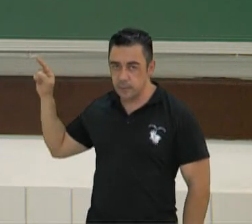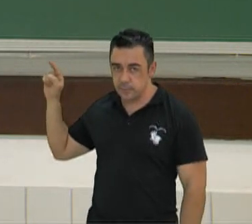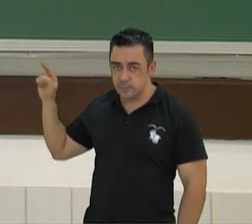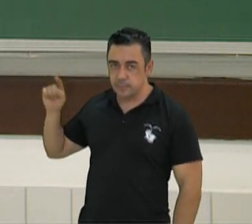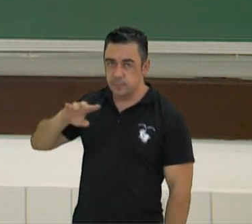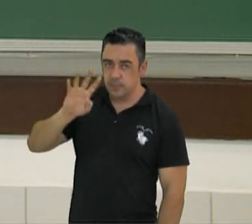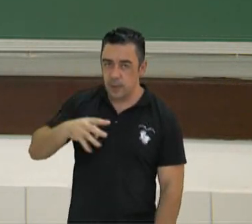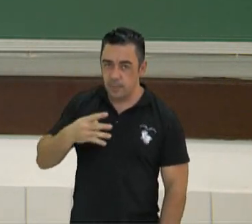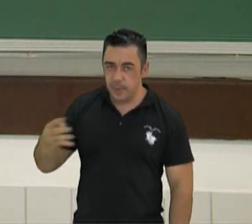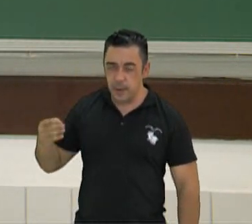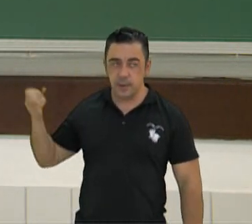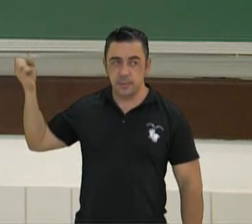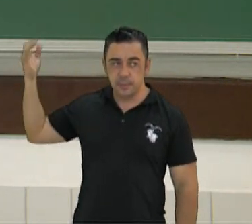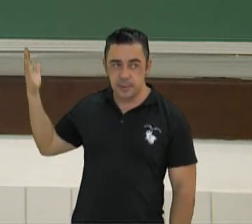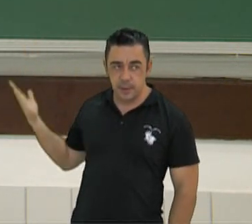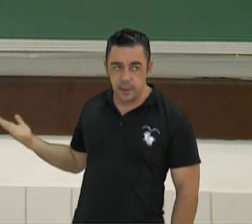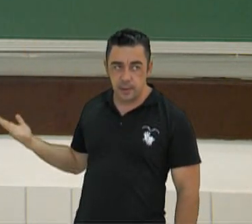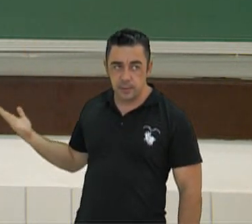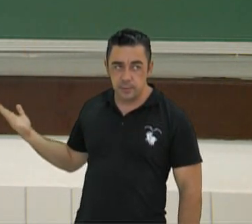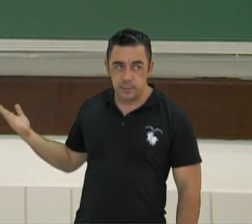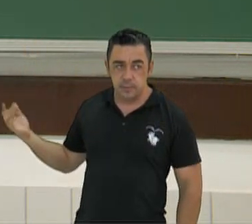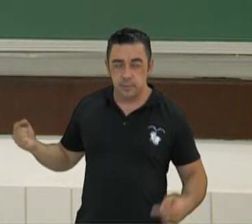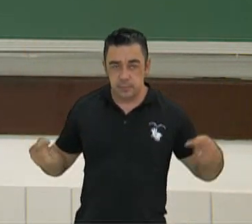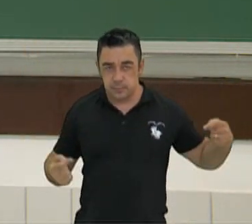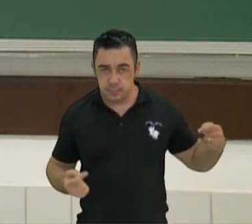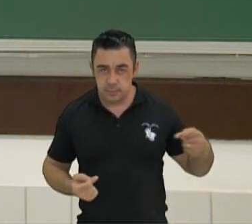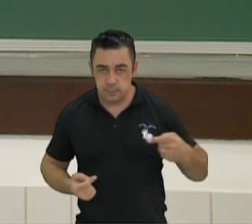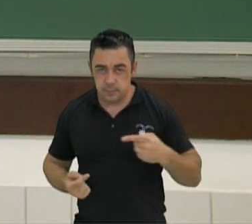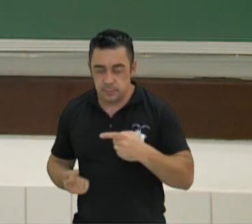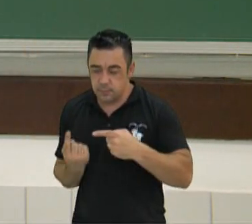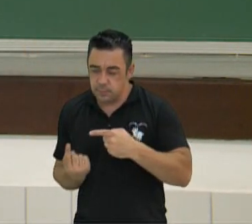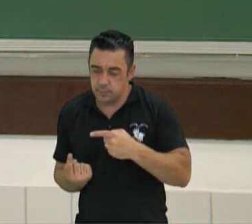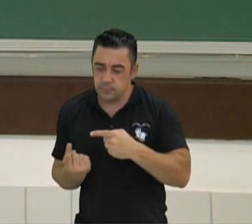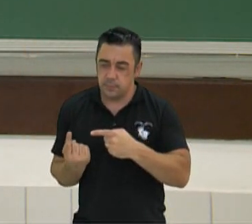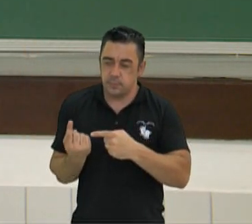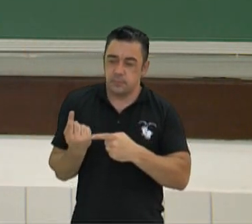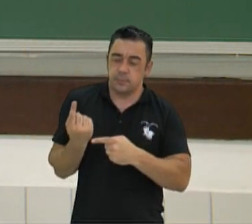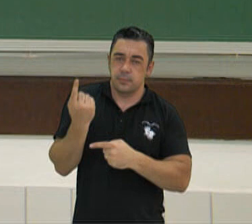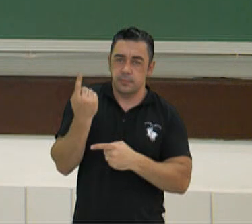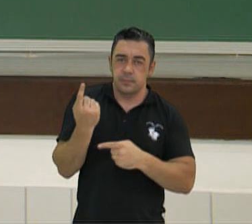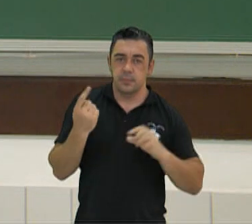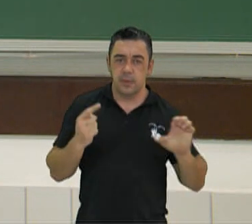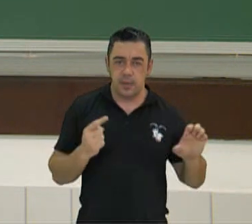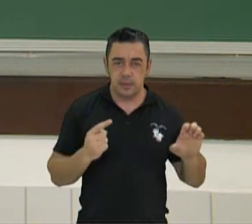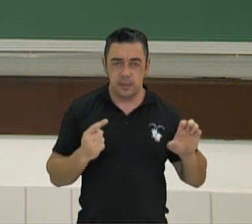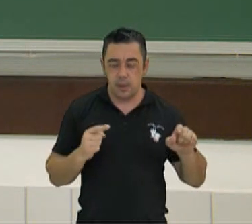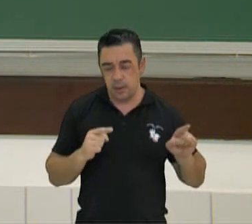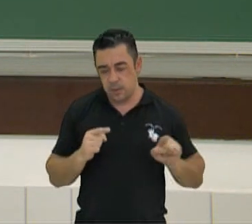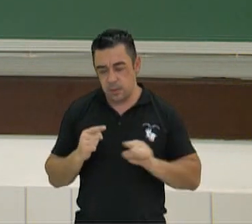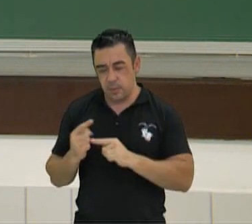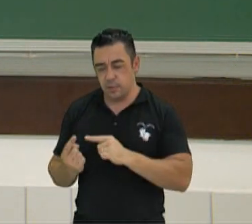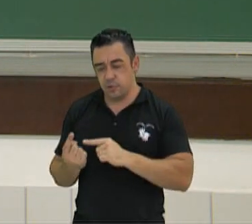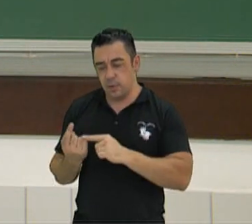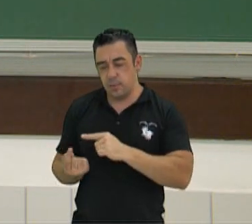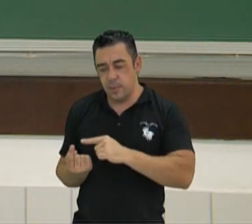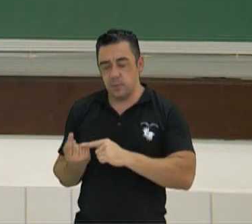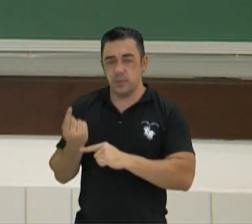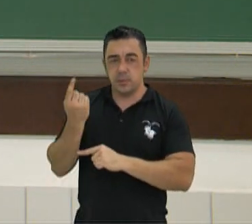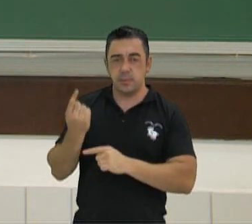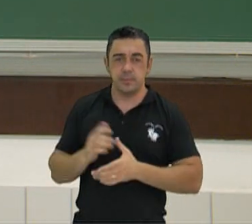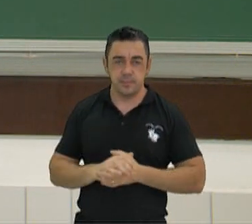tabela periódica? Nós temos aqui, aumenta da esquerda para a direita e de baixo para